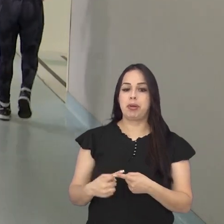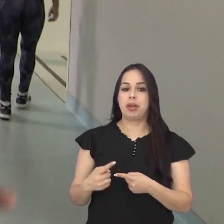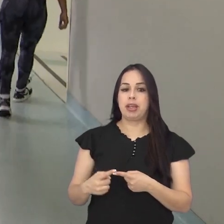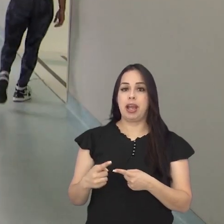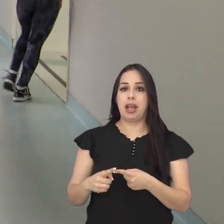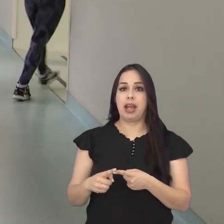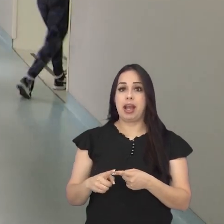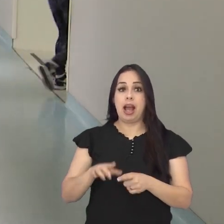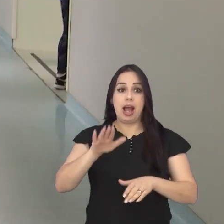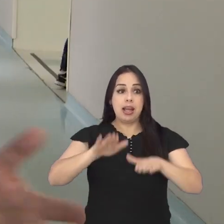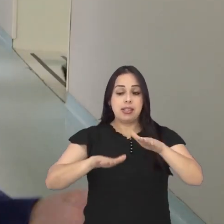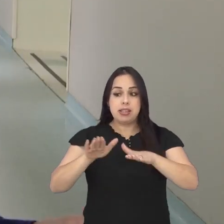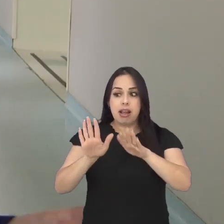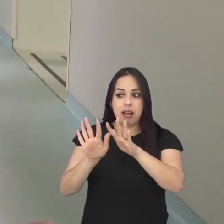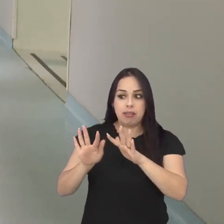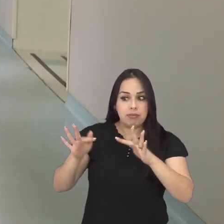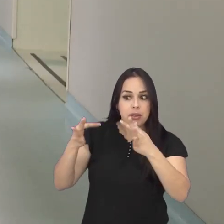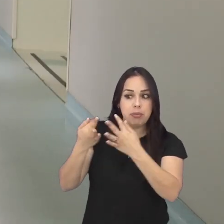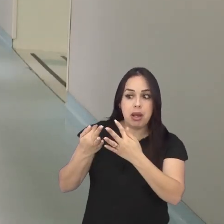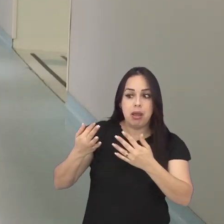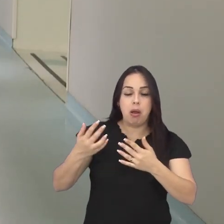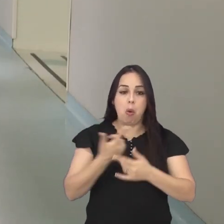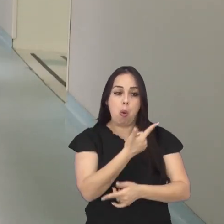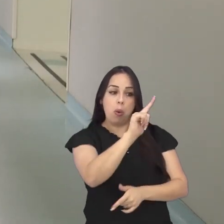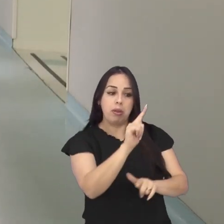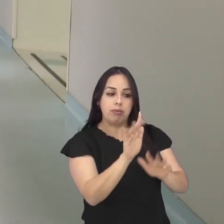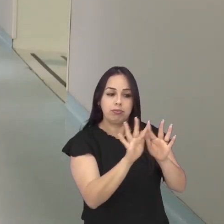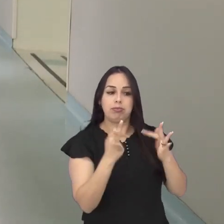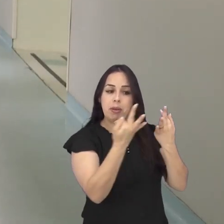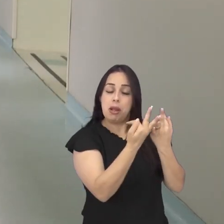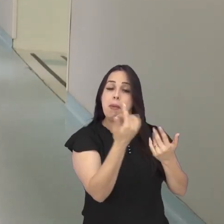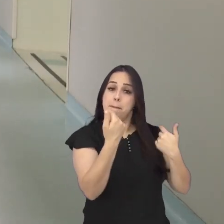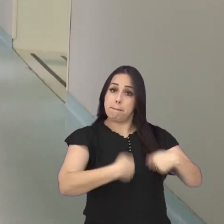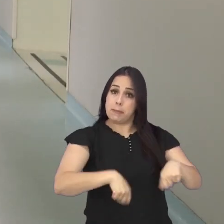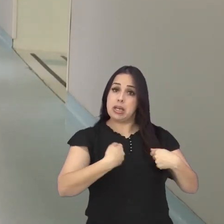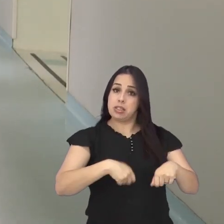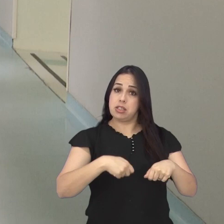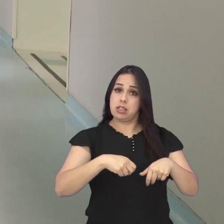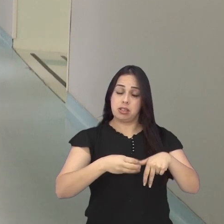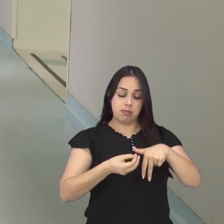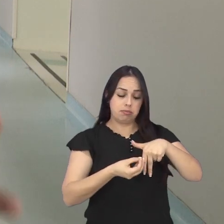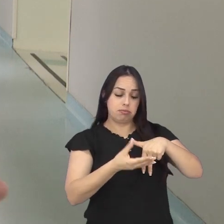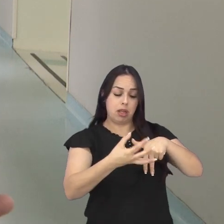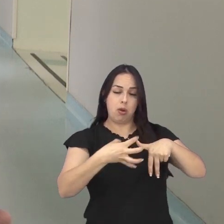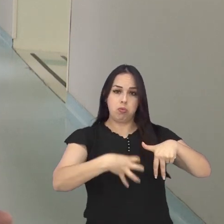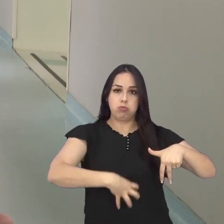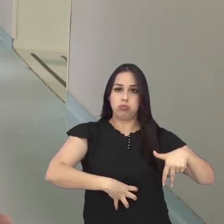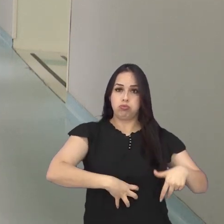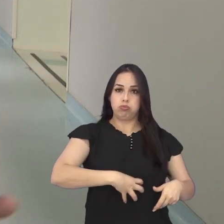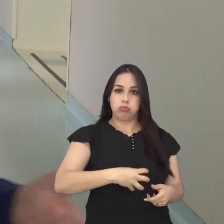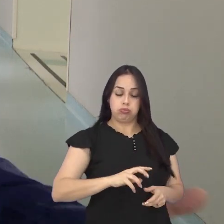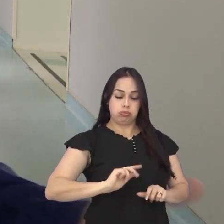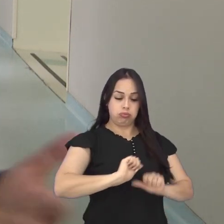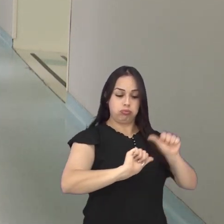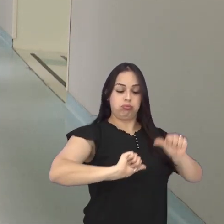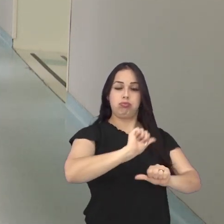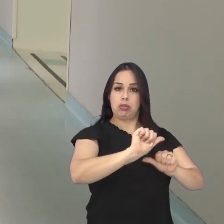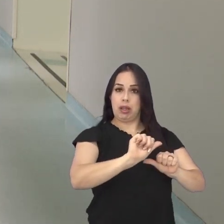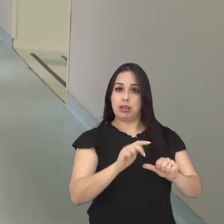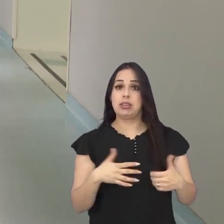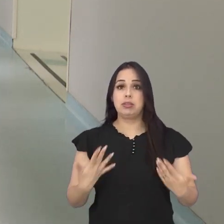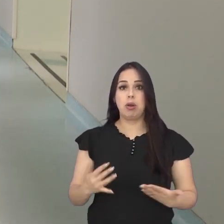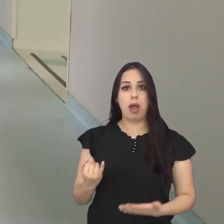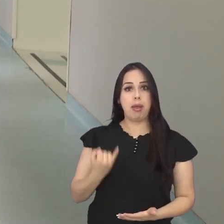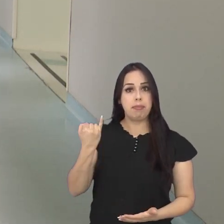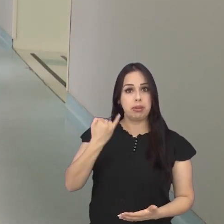Em algum momento algum familiar pode estar precisando né então assim a gente às vezes está nessa situação de precisar também